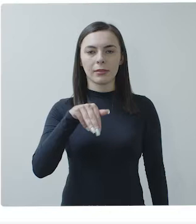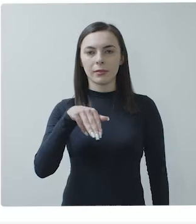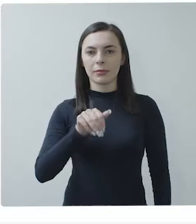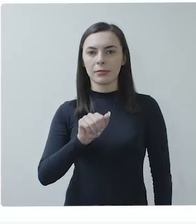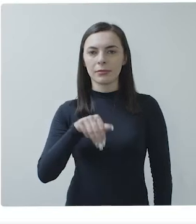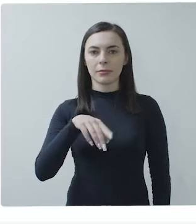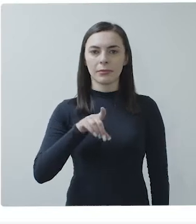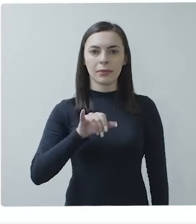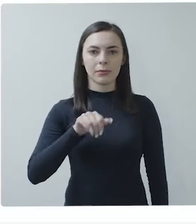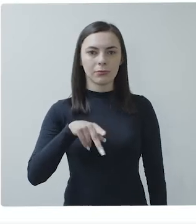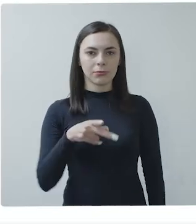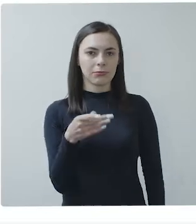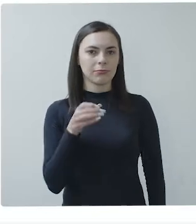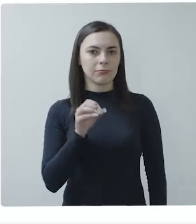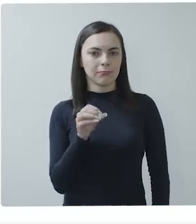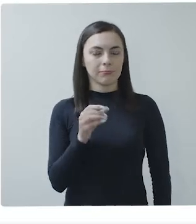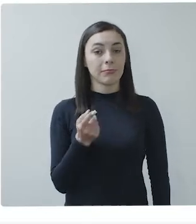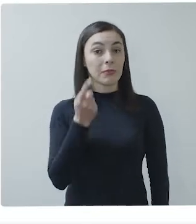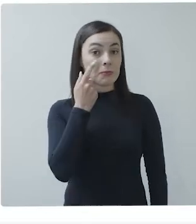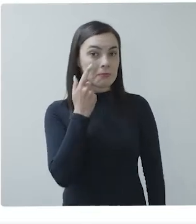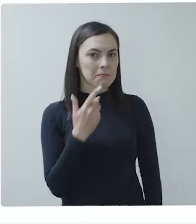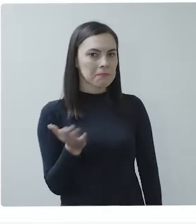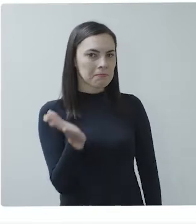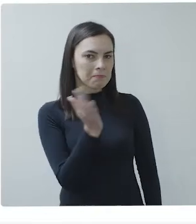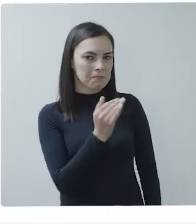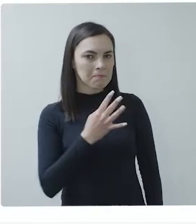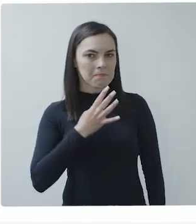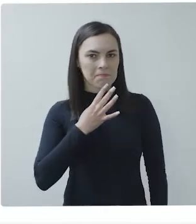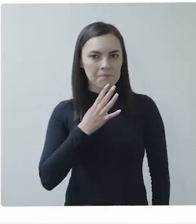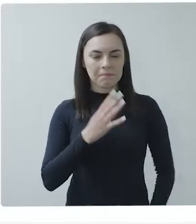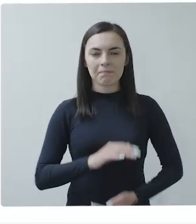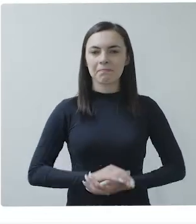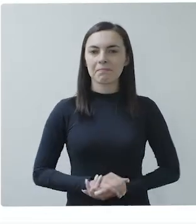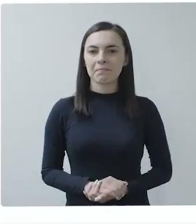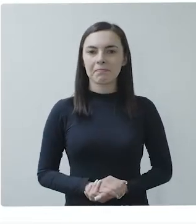Armandinho. Vamos lá, então, conhecer uma tirinha dele?